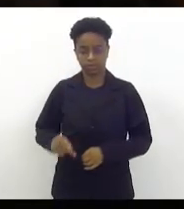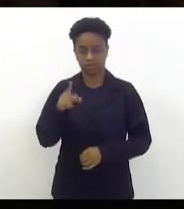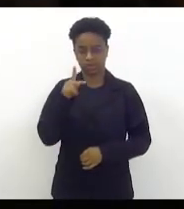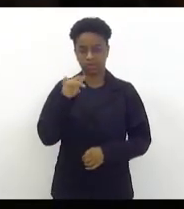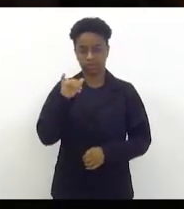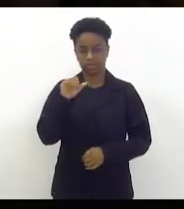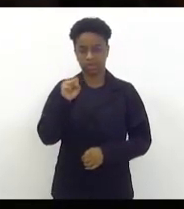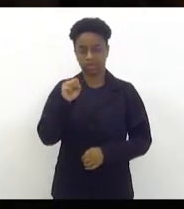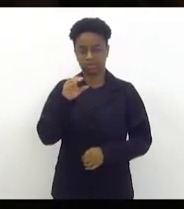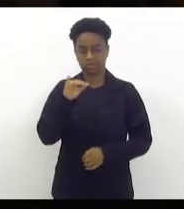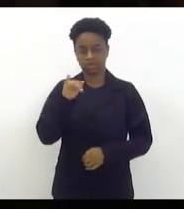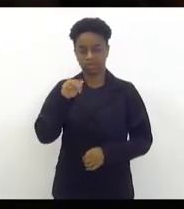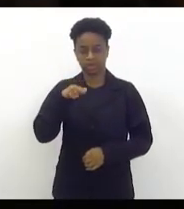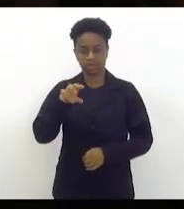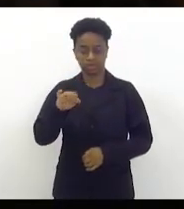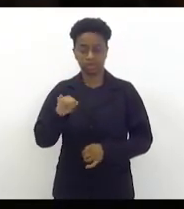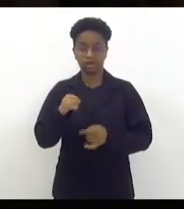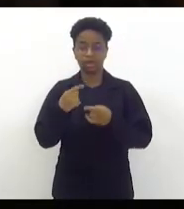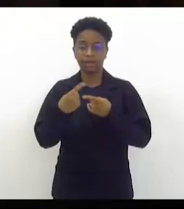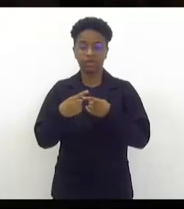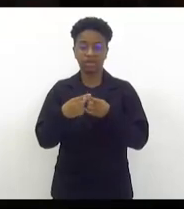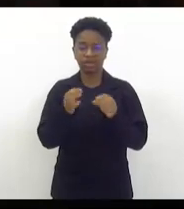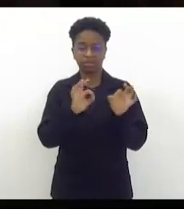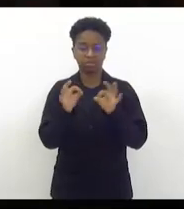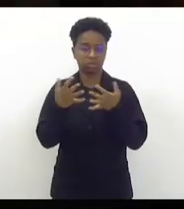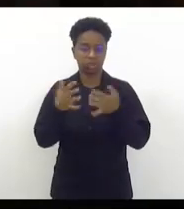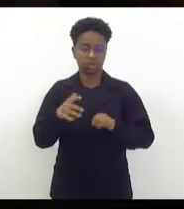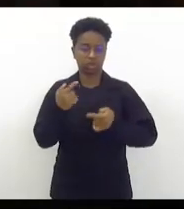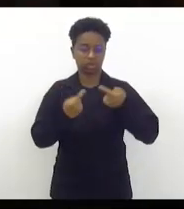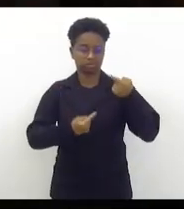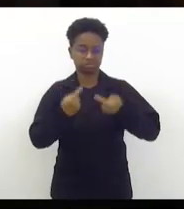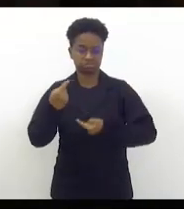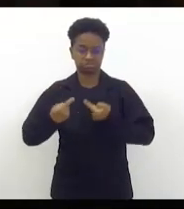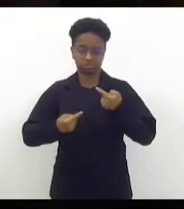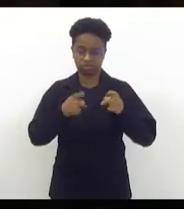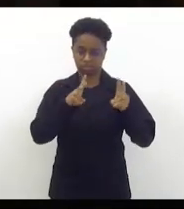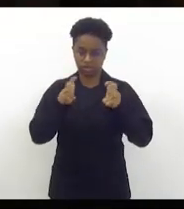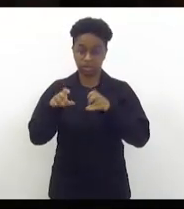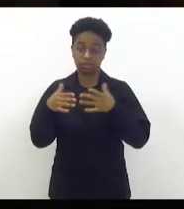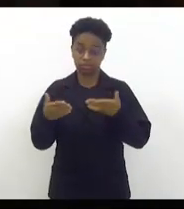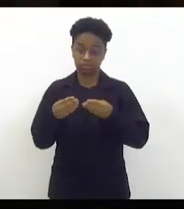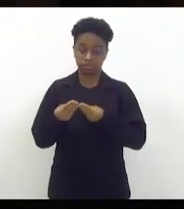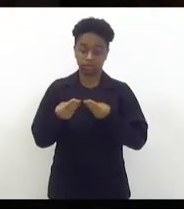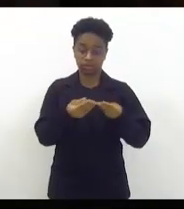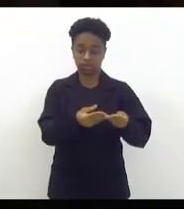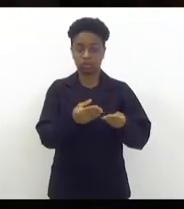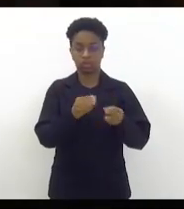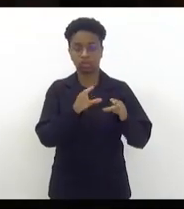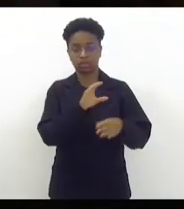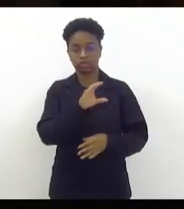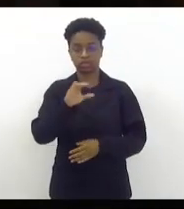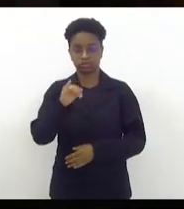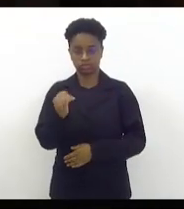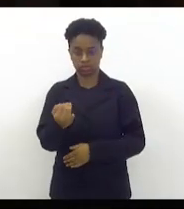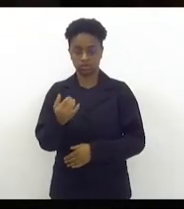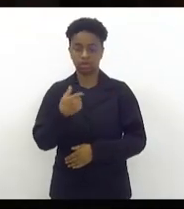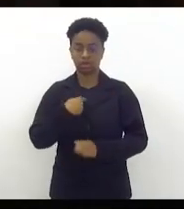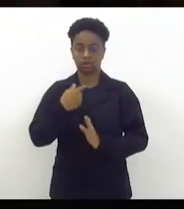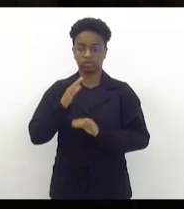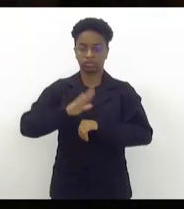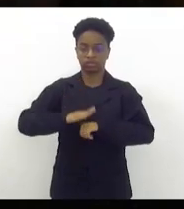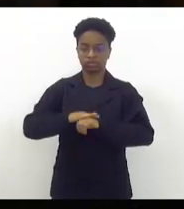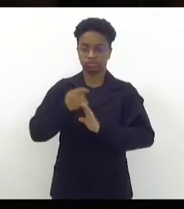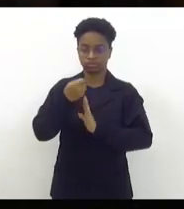Ninguém queria entrar nesse barco. E foi para a CCJ. E eu fui ser o